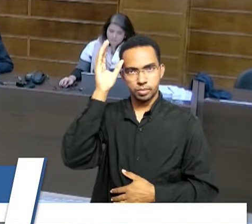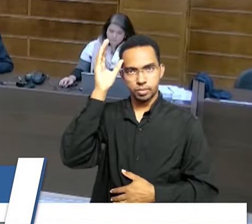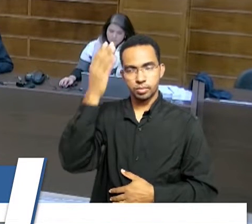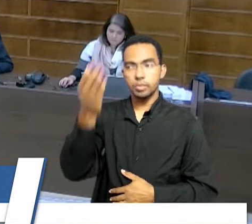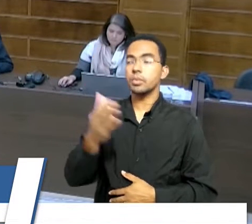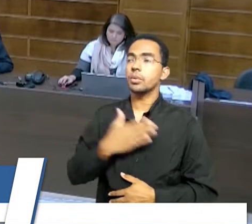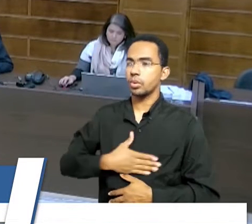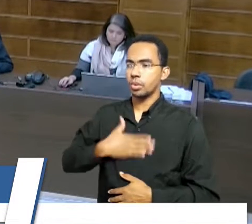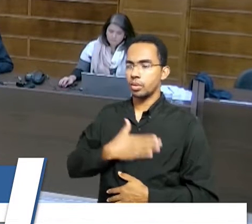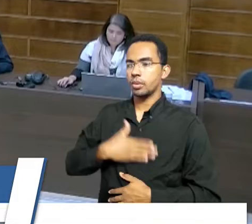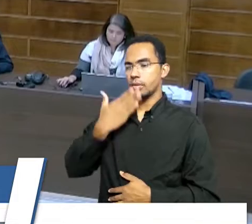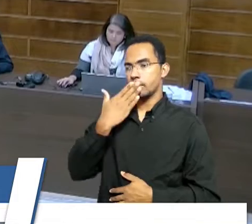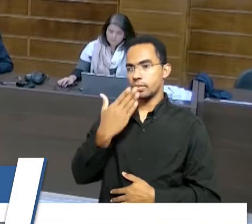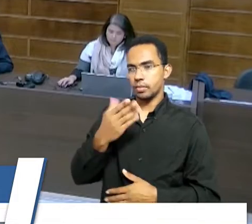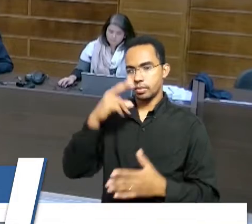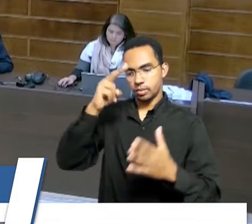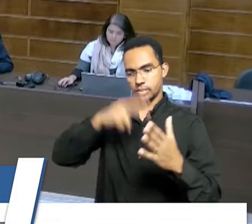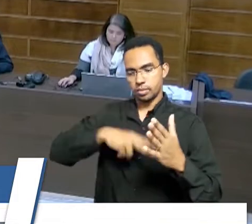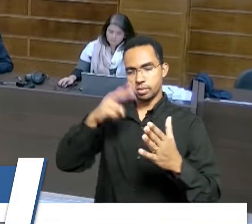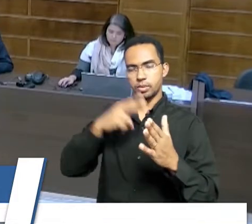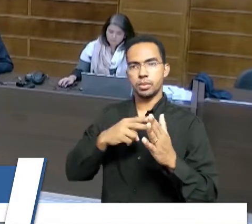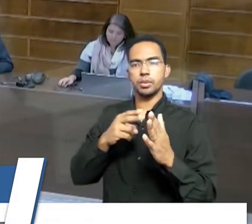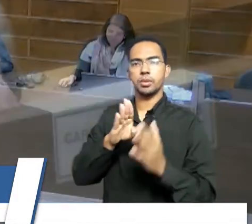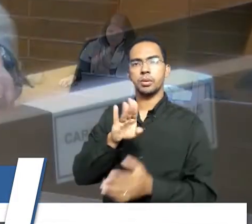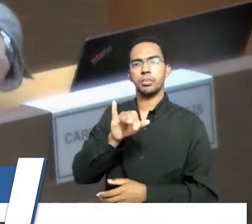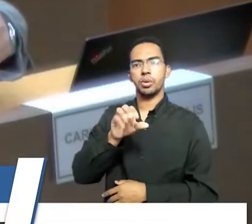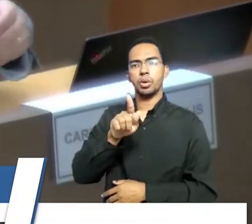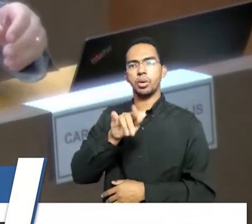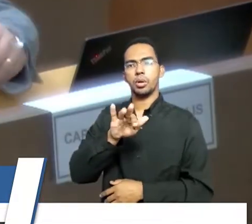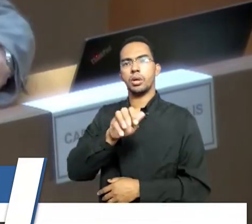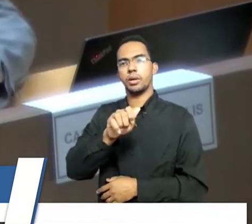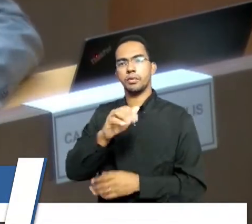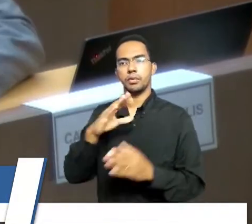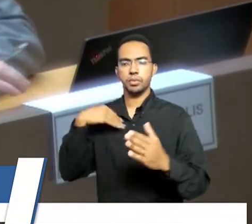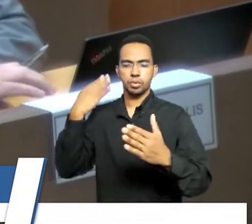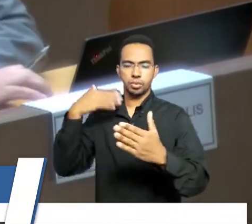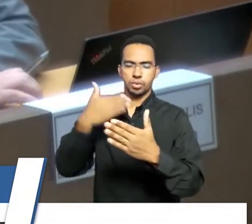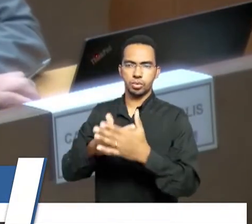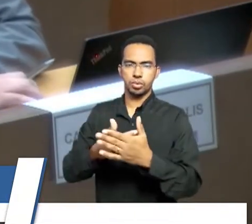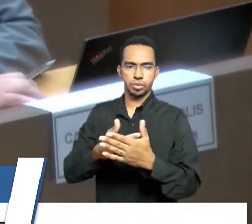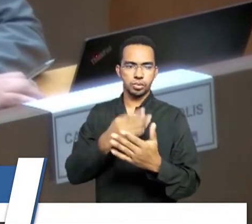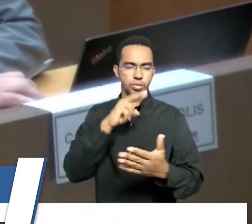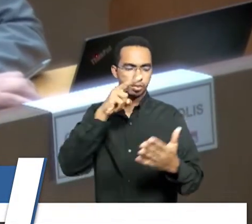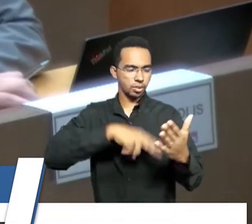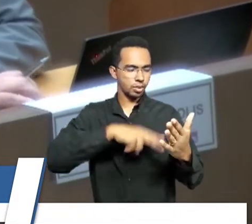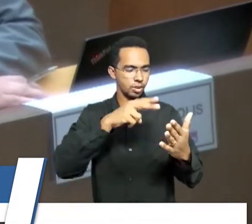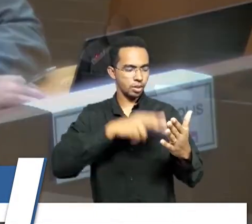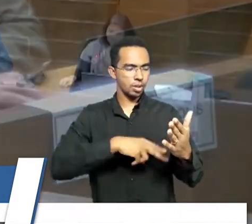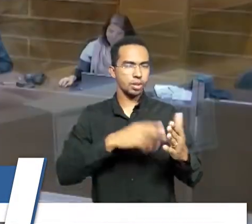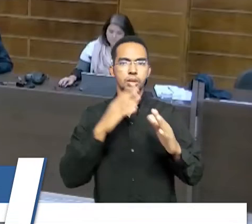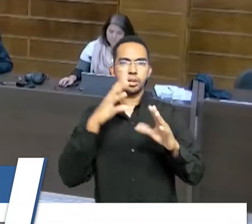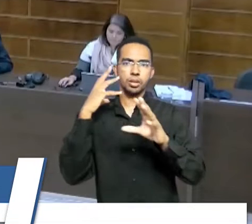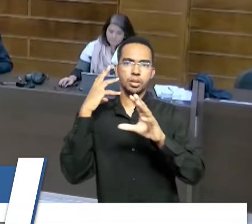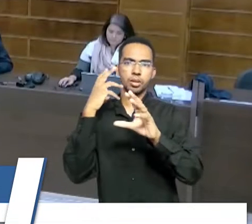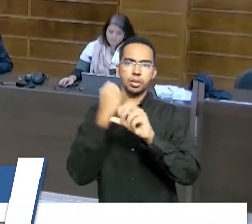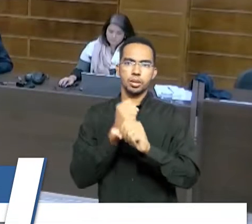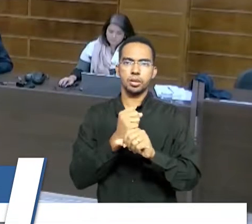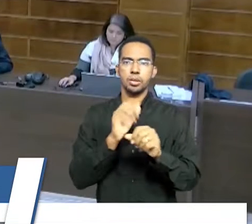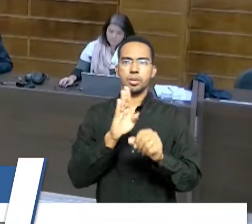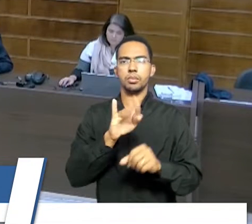leitura da biografia do homenageado na íntegra. Peço à primeira secretária que faça a leitura da biografia na íntegra.